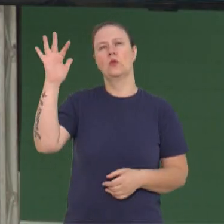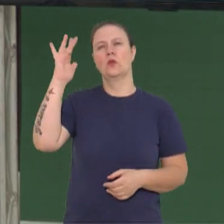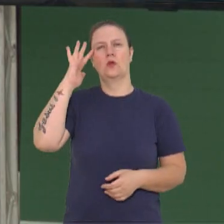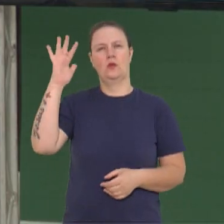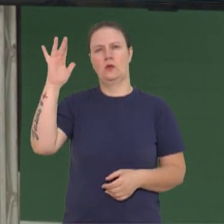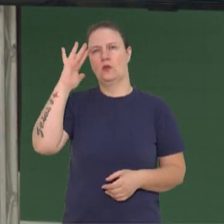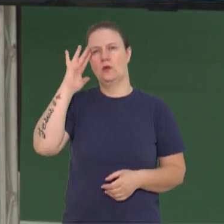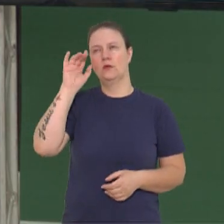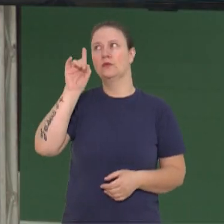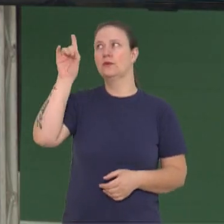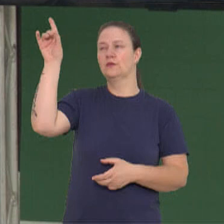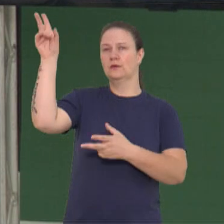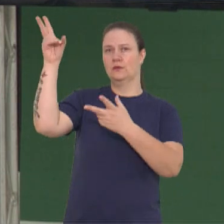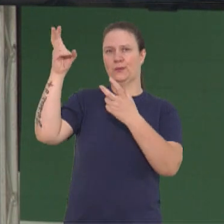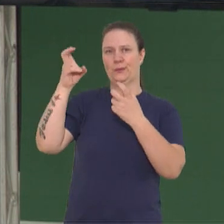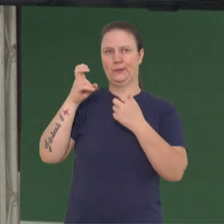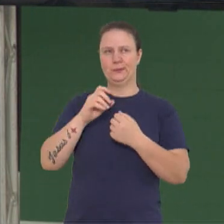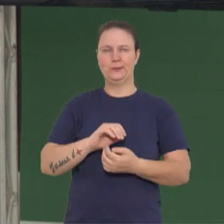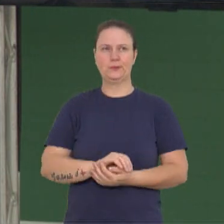Filosofia de Heráclito.